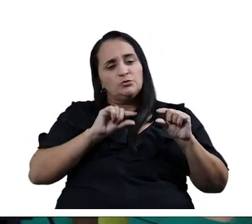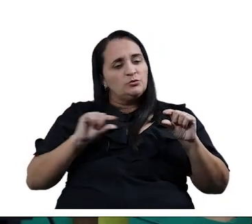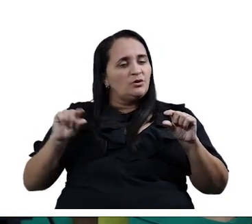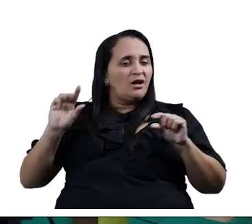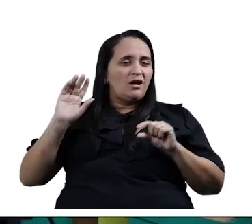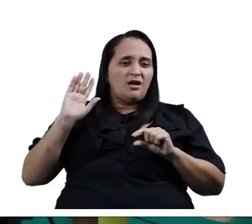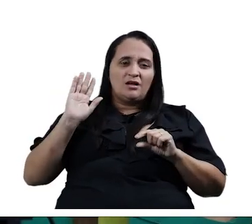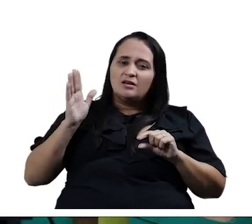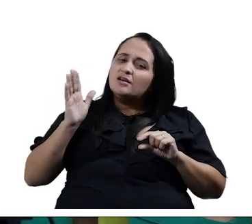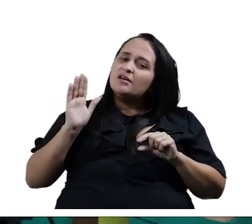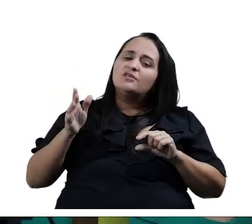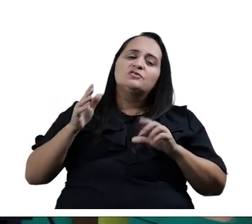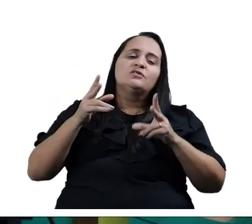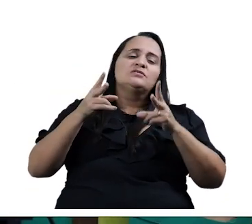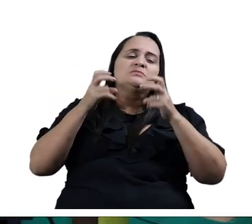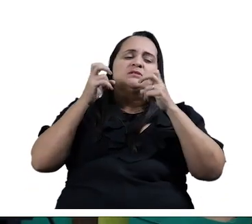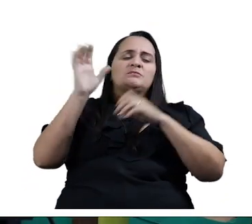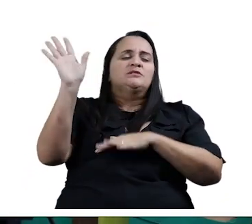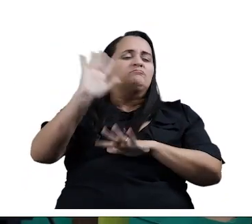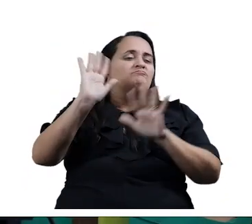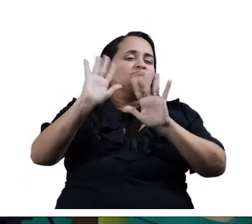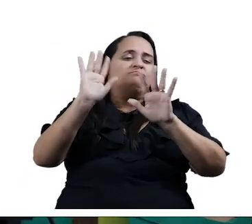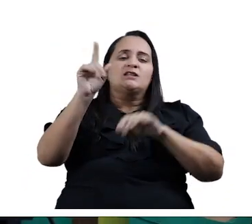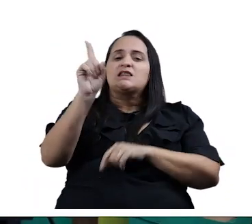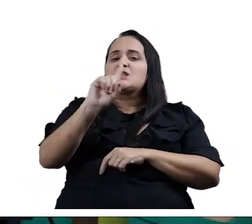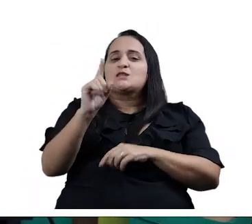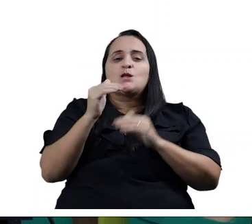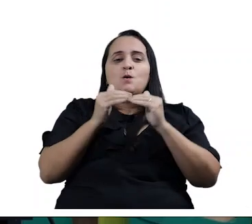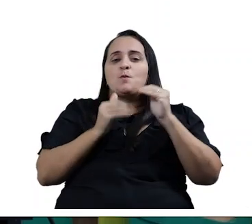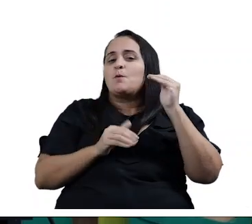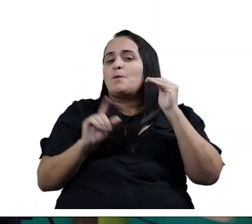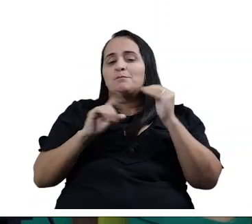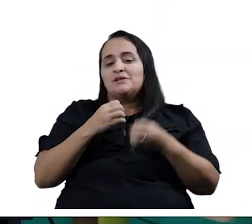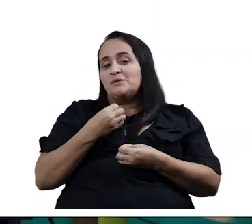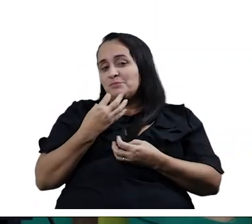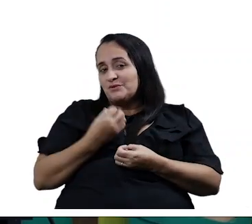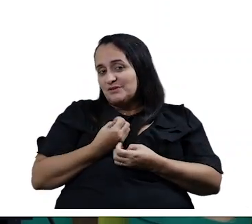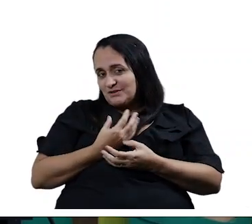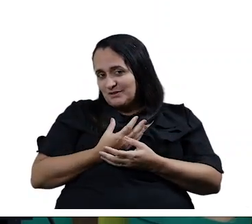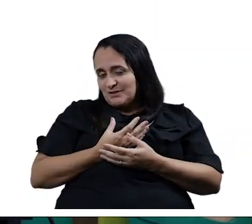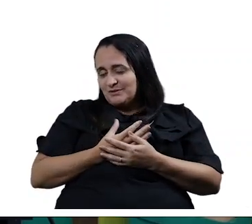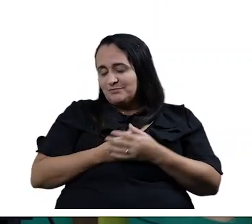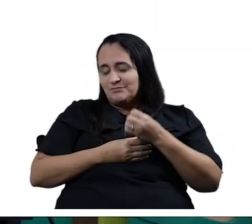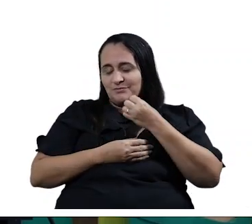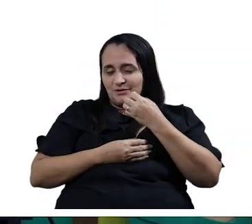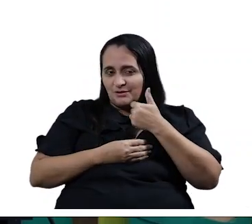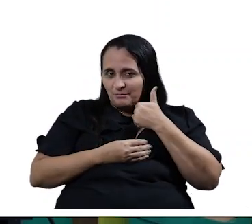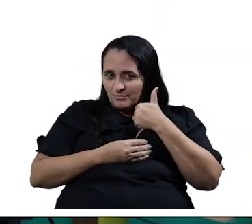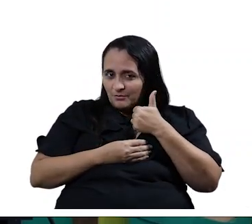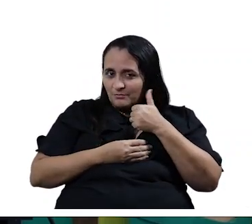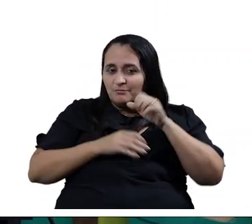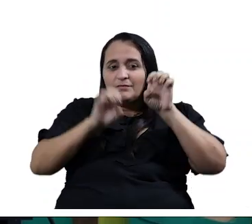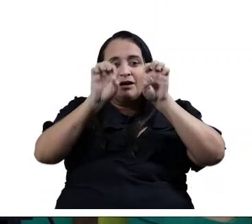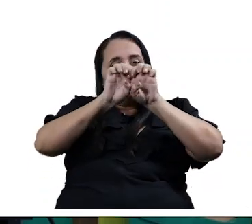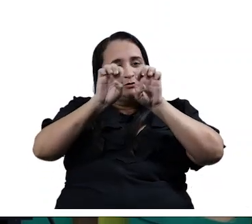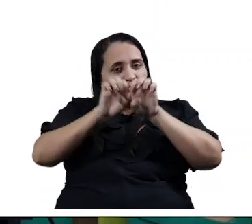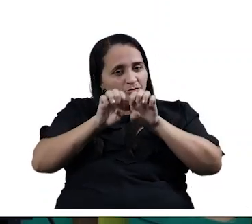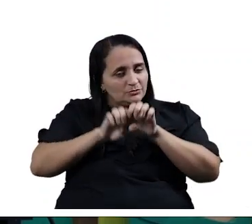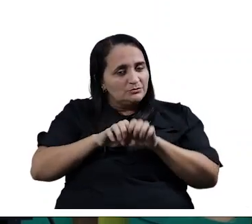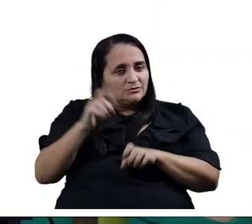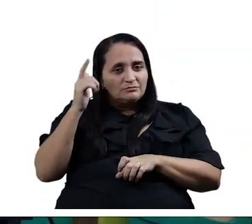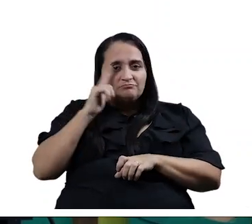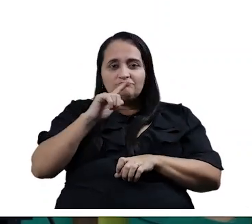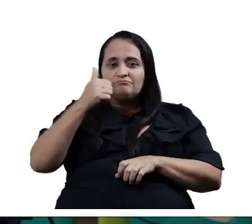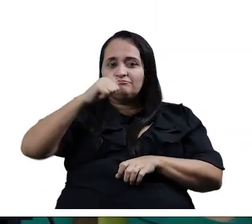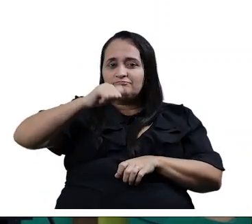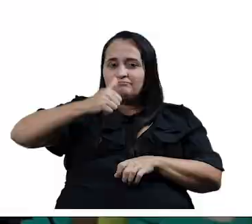linha do texto. Então, isso já são características de rapidinho você olhar e ver se é ou se não é poesia, tá bom? A estrutura